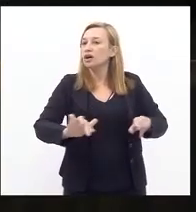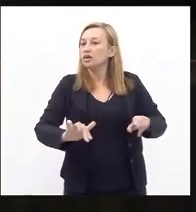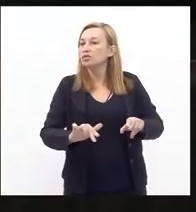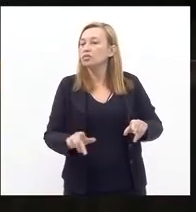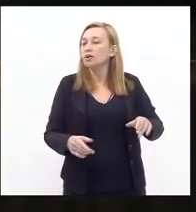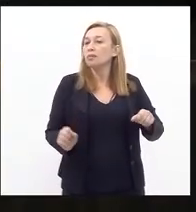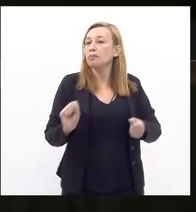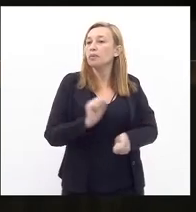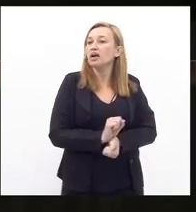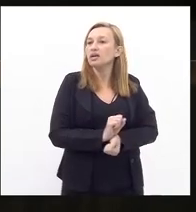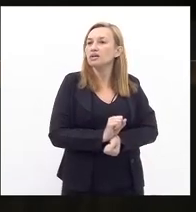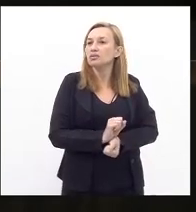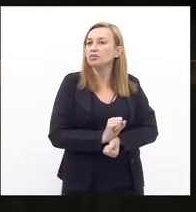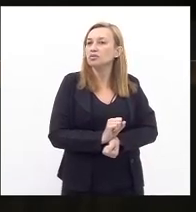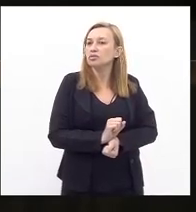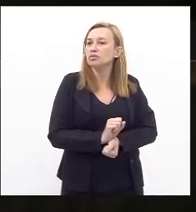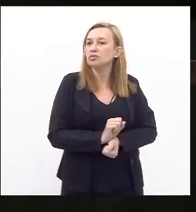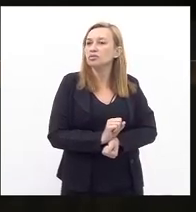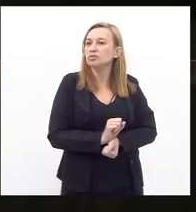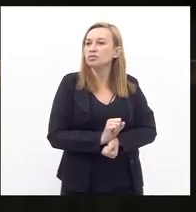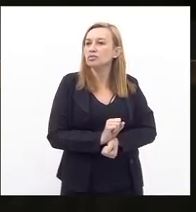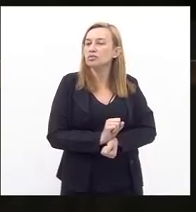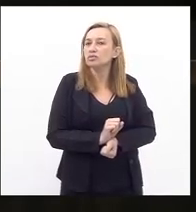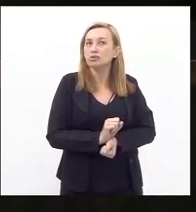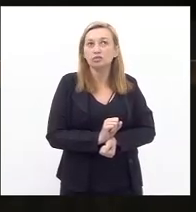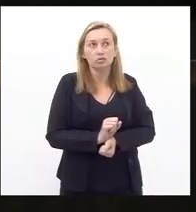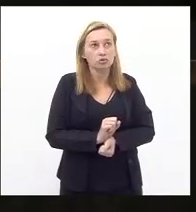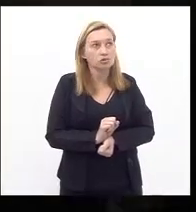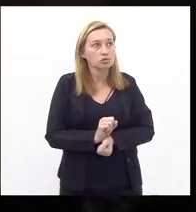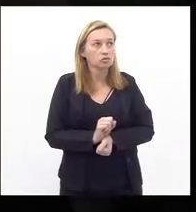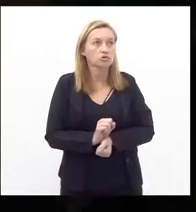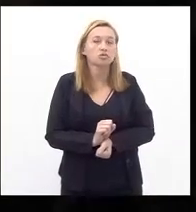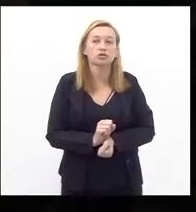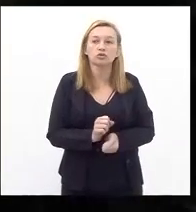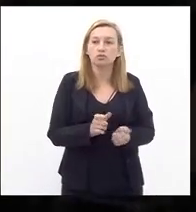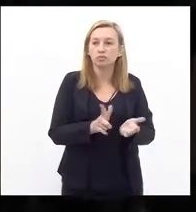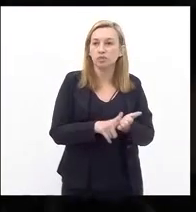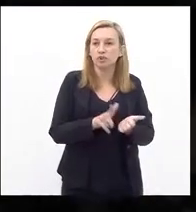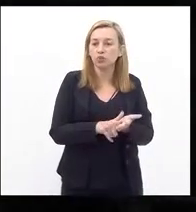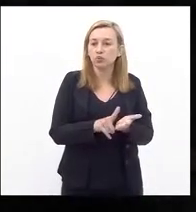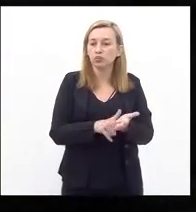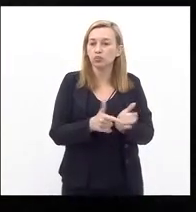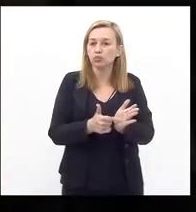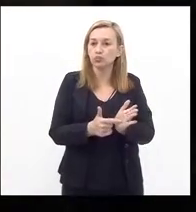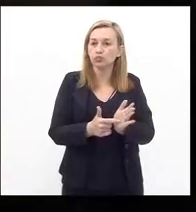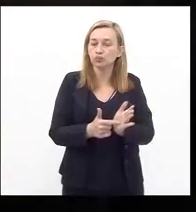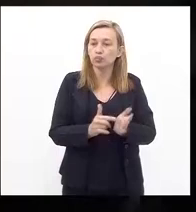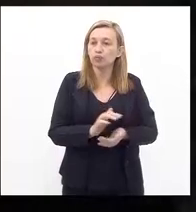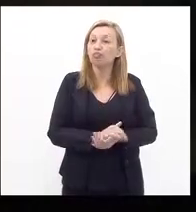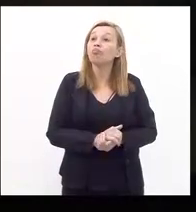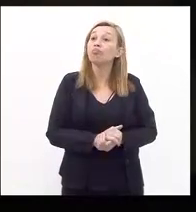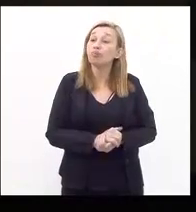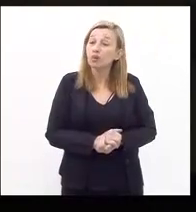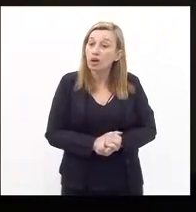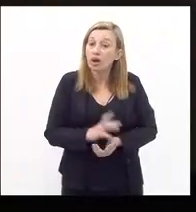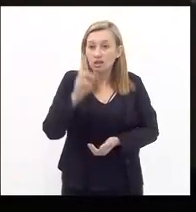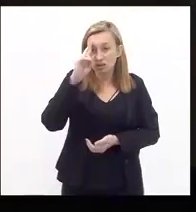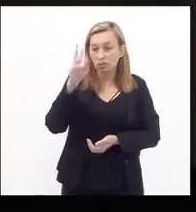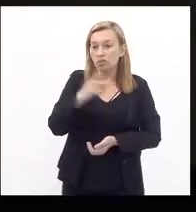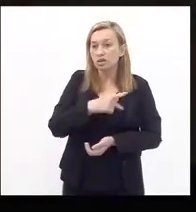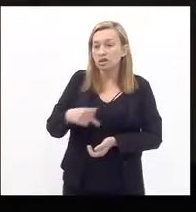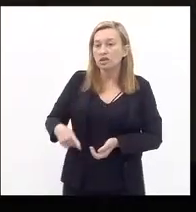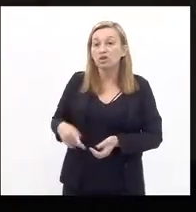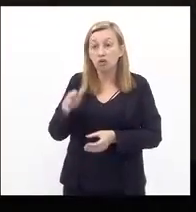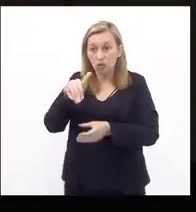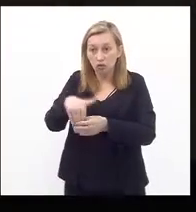nós paramos com os papéis daqui ó aí e Eu voto